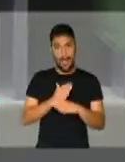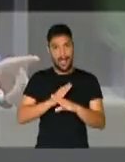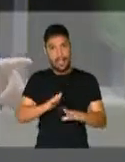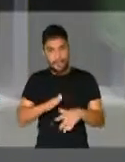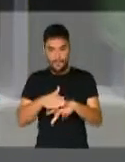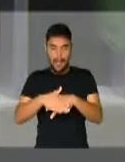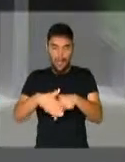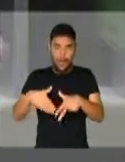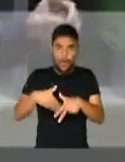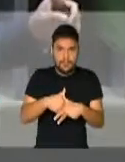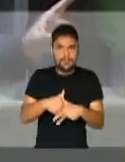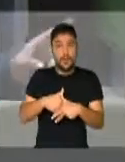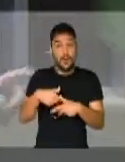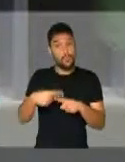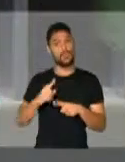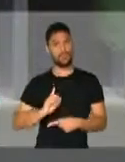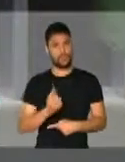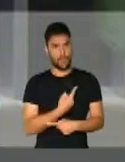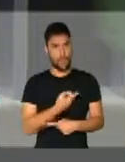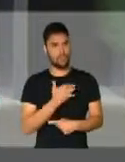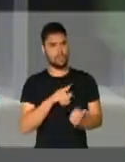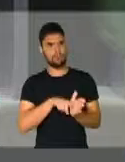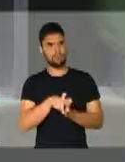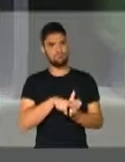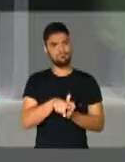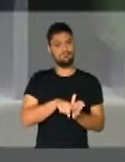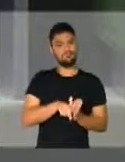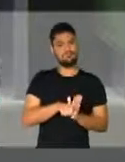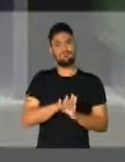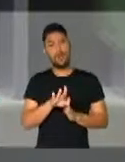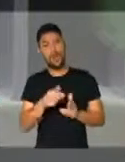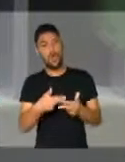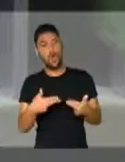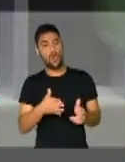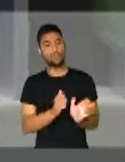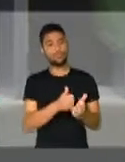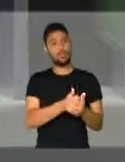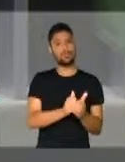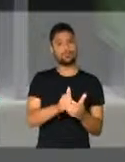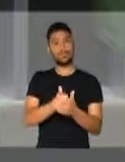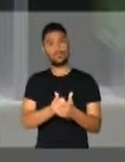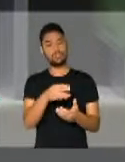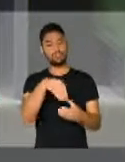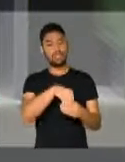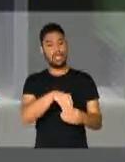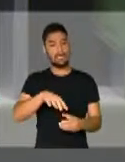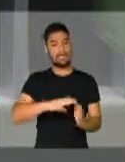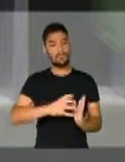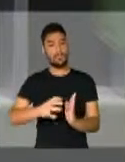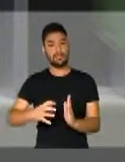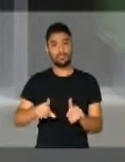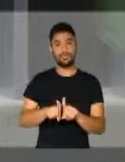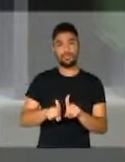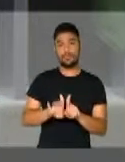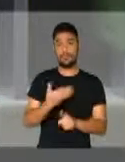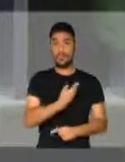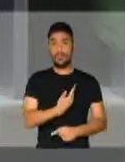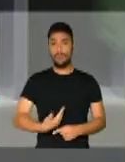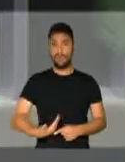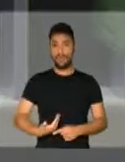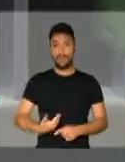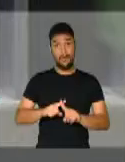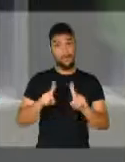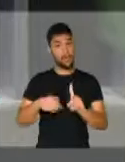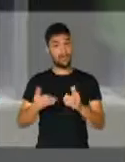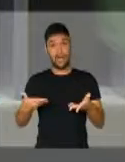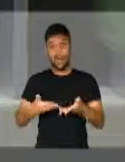momento onde se descobre os desmandos dos partidos políticos, das ações dentro da administração pública, quer